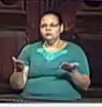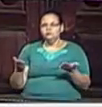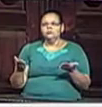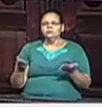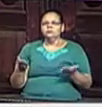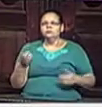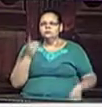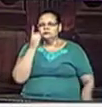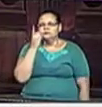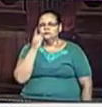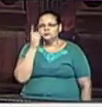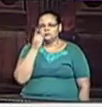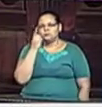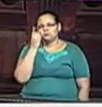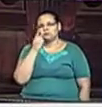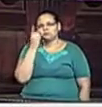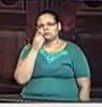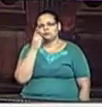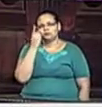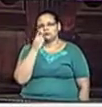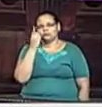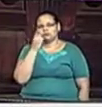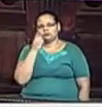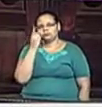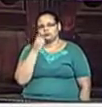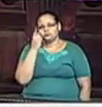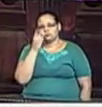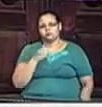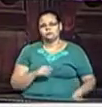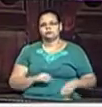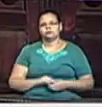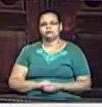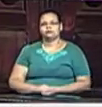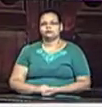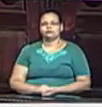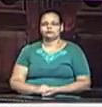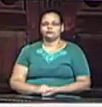senhoras e senhores deputados,